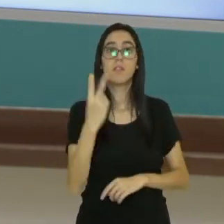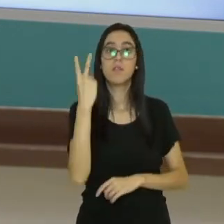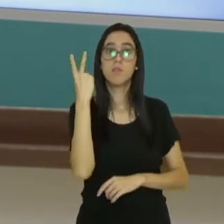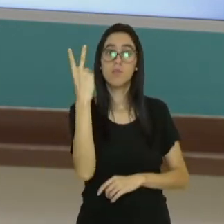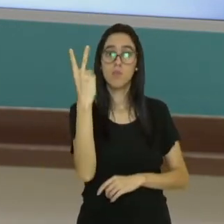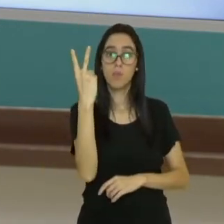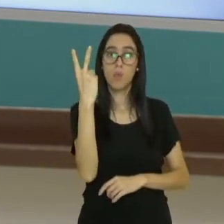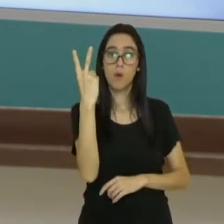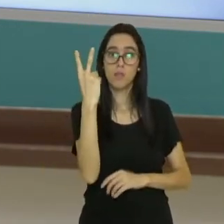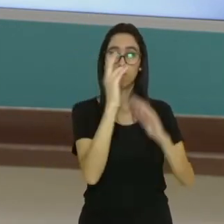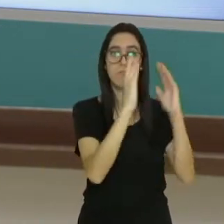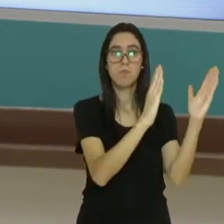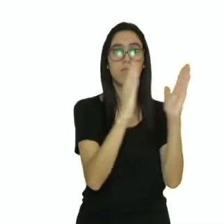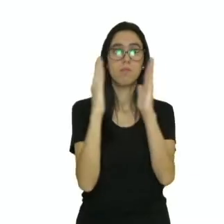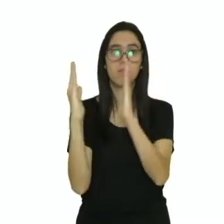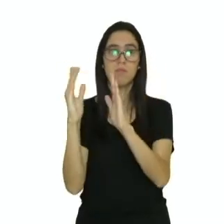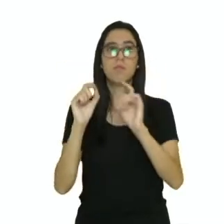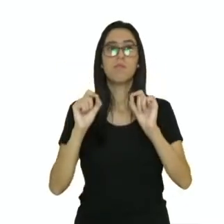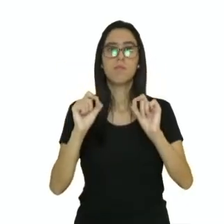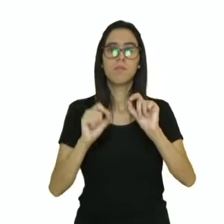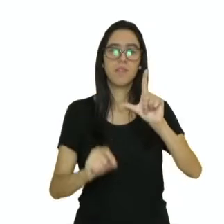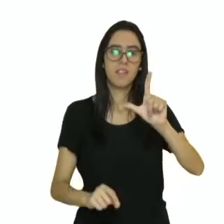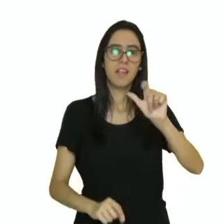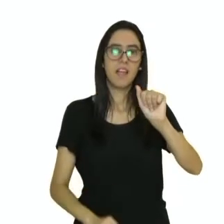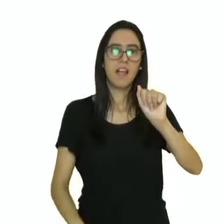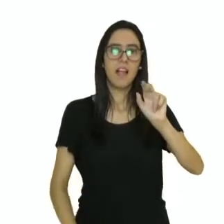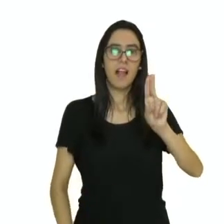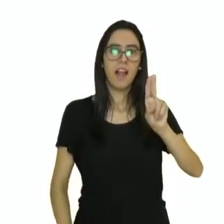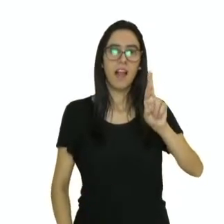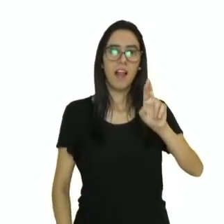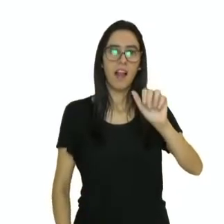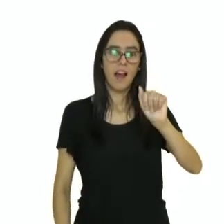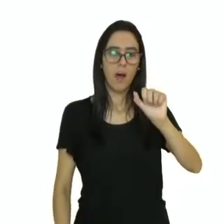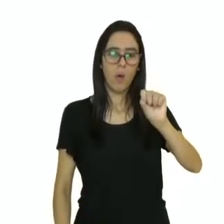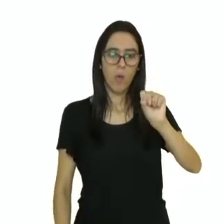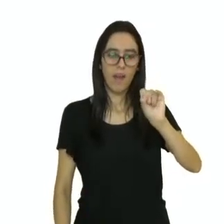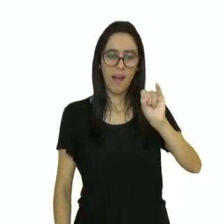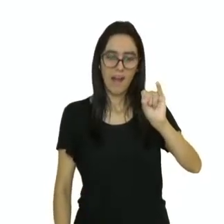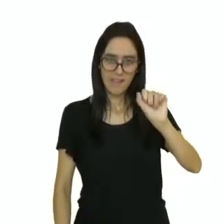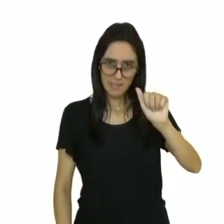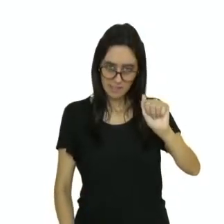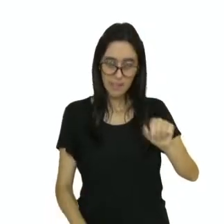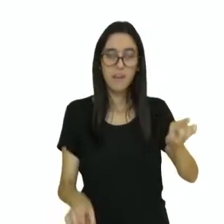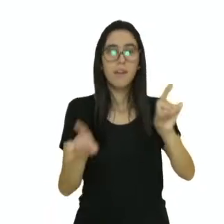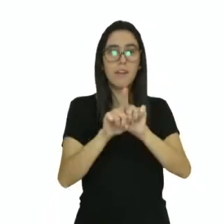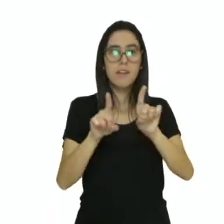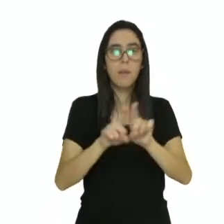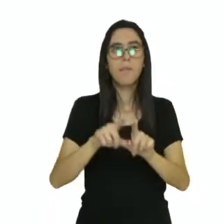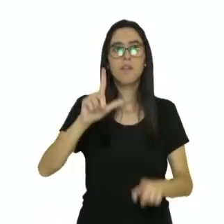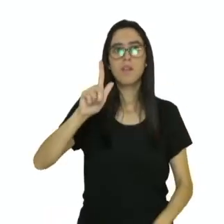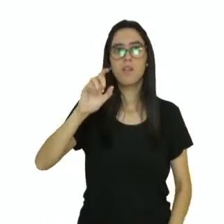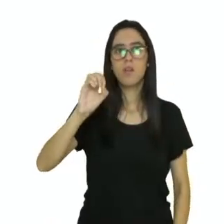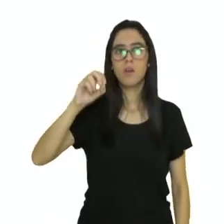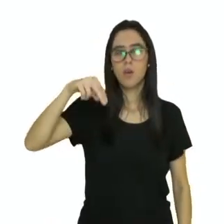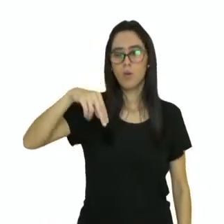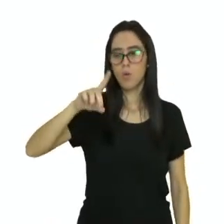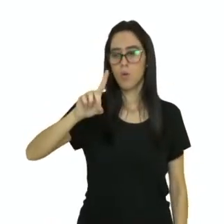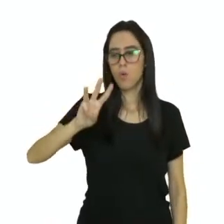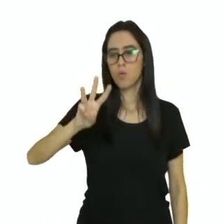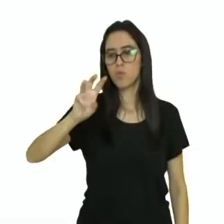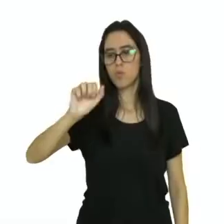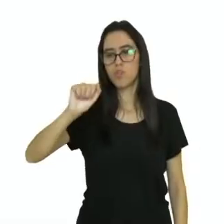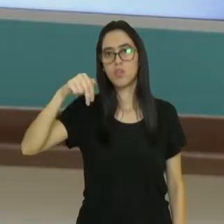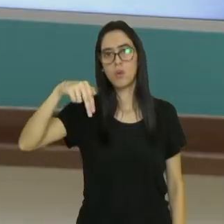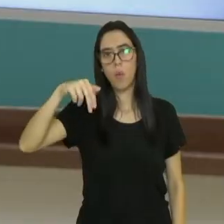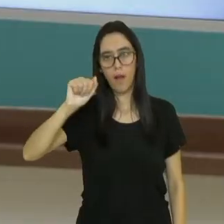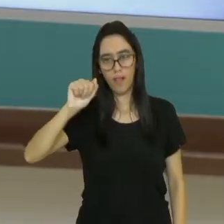partes, chamadas de Laurásia e Gondwana, certo? Então, da Pangeia, ela se